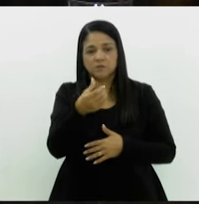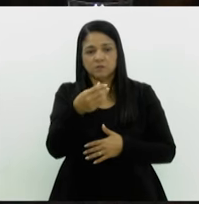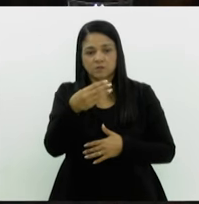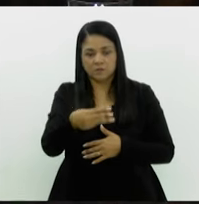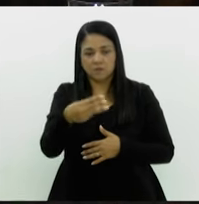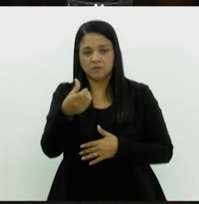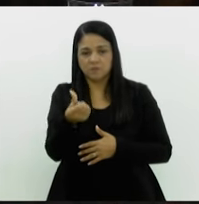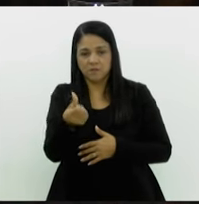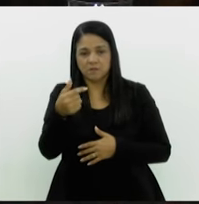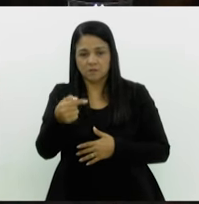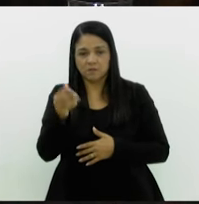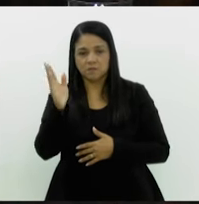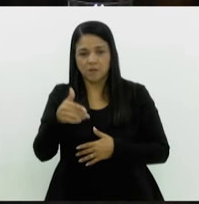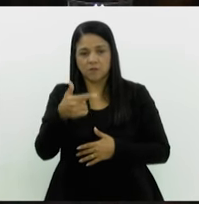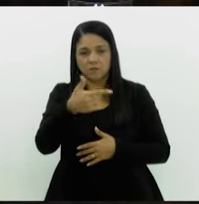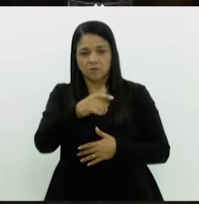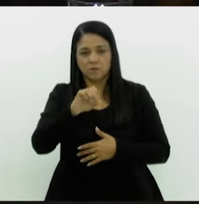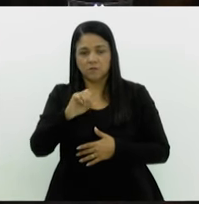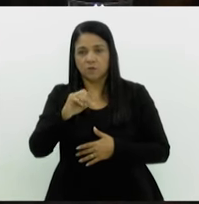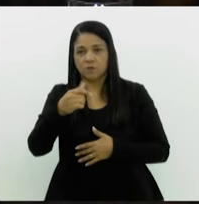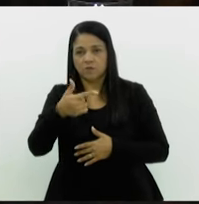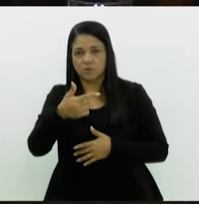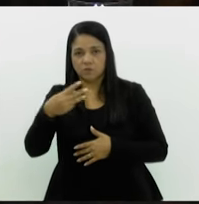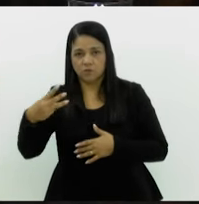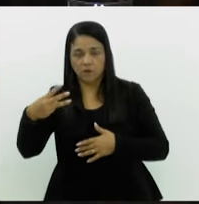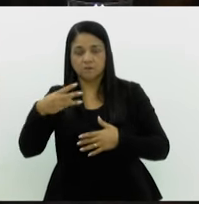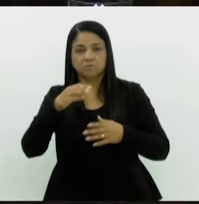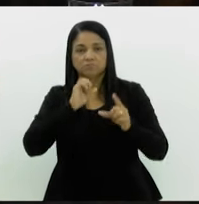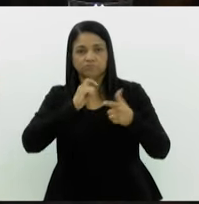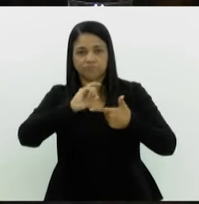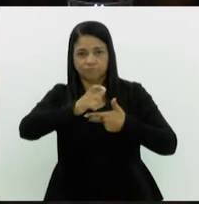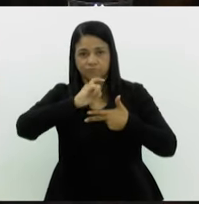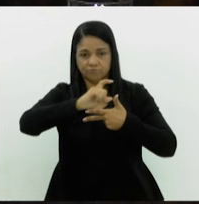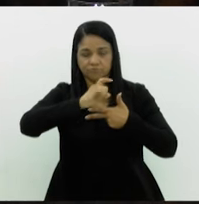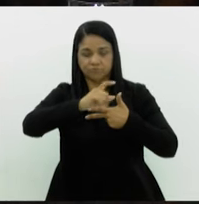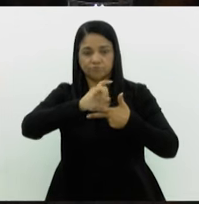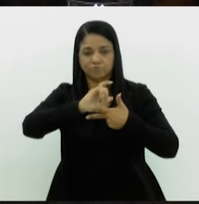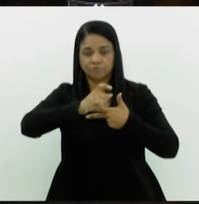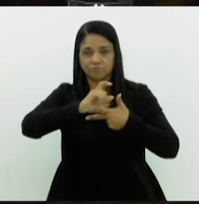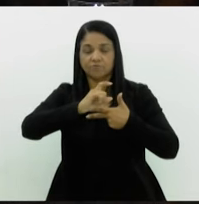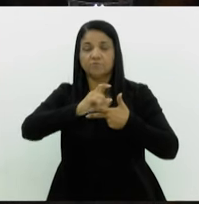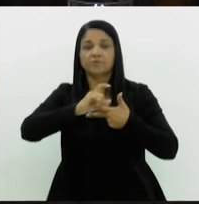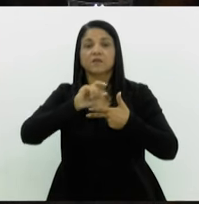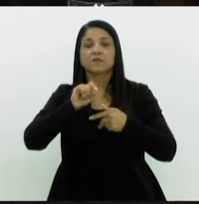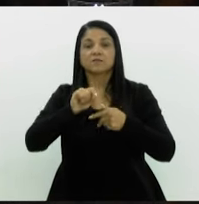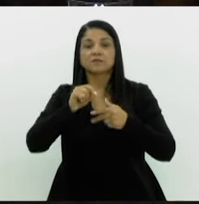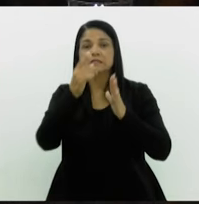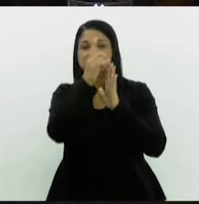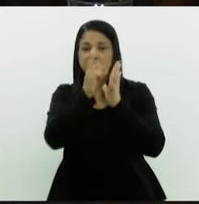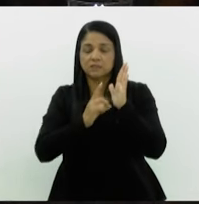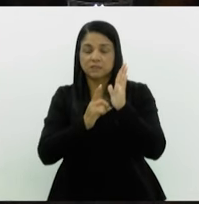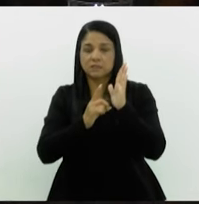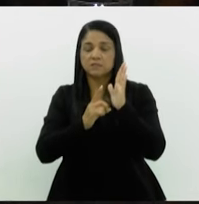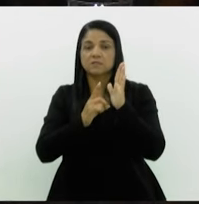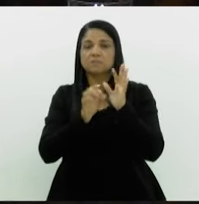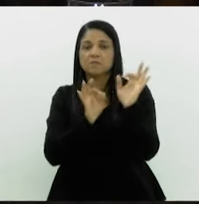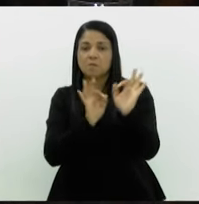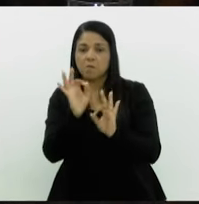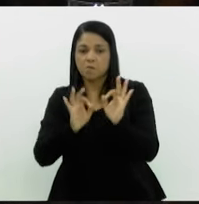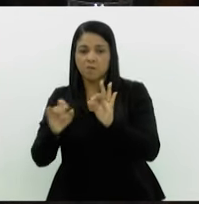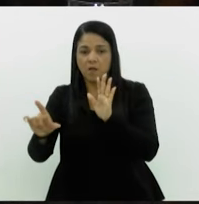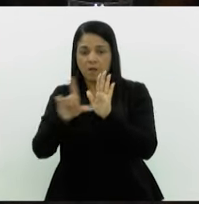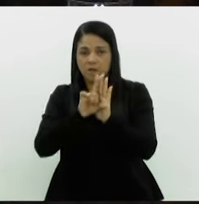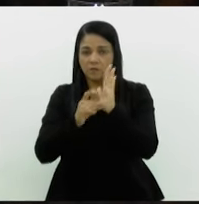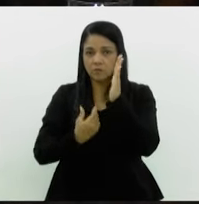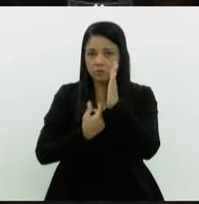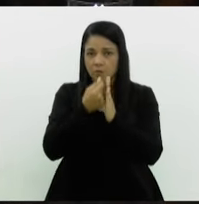24, de autoria do Poder Executivo, mensagem 9 de 2024, que dispõe sobre as diretrizes para a elaboração da lei do